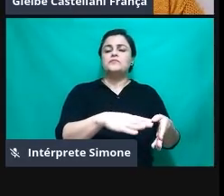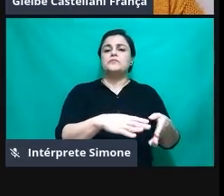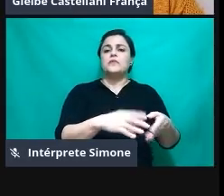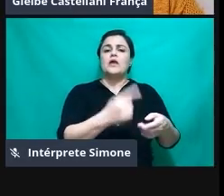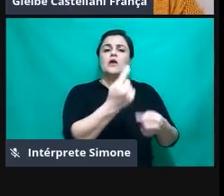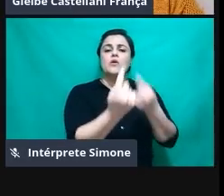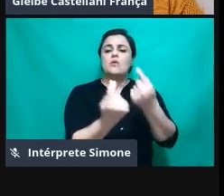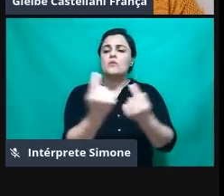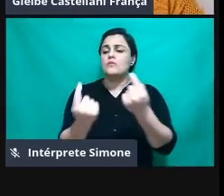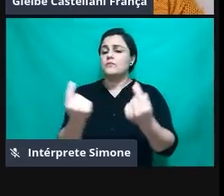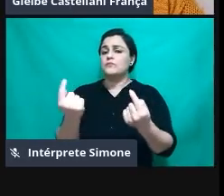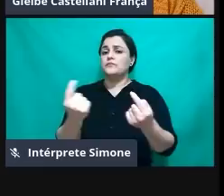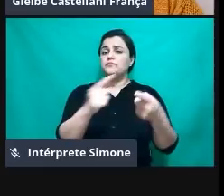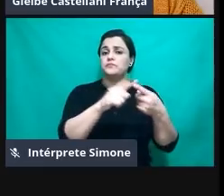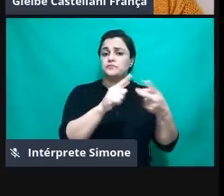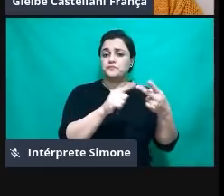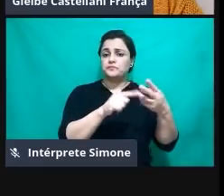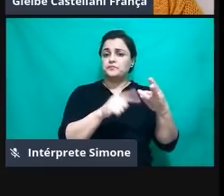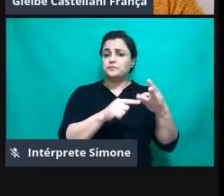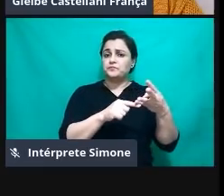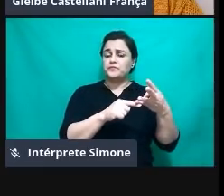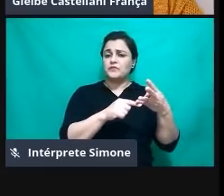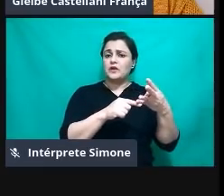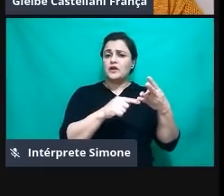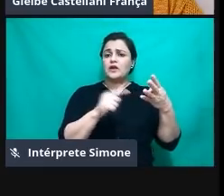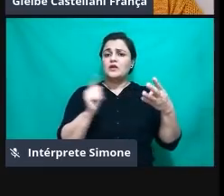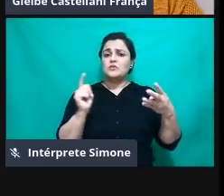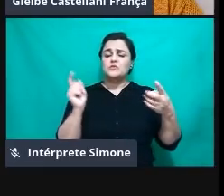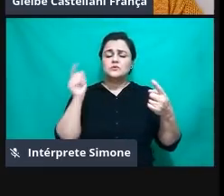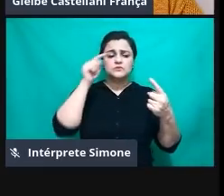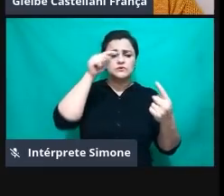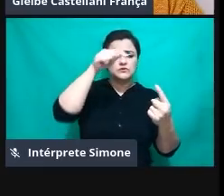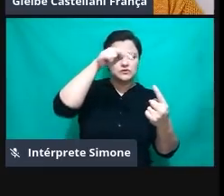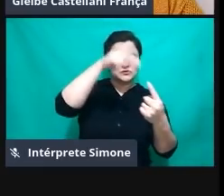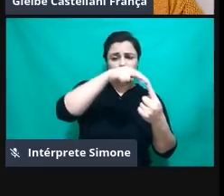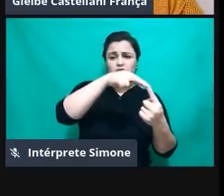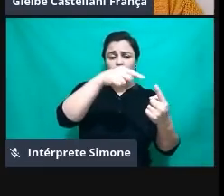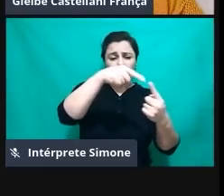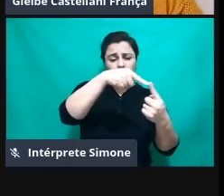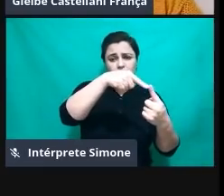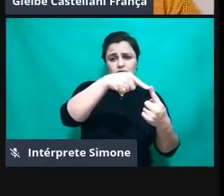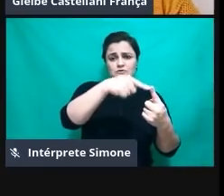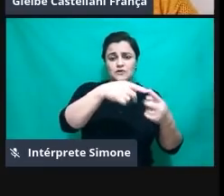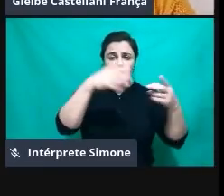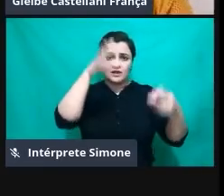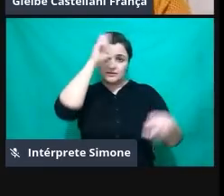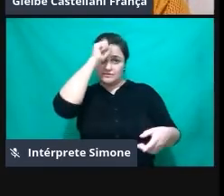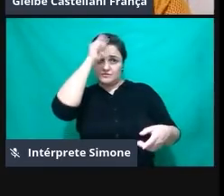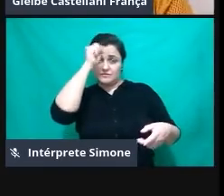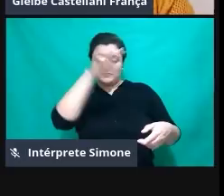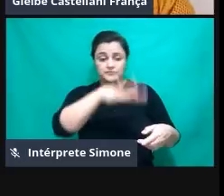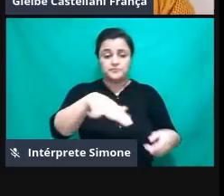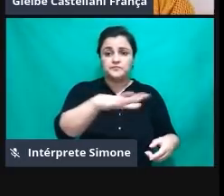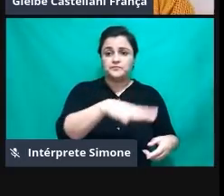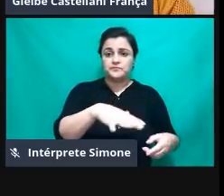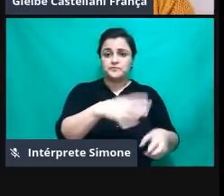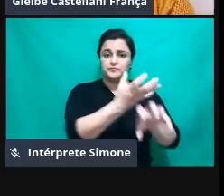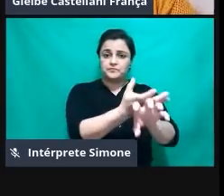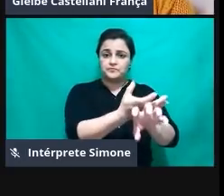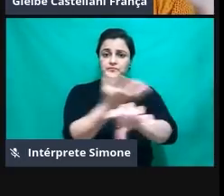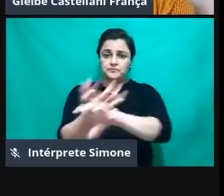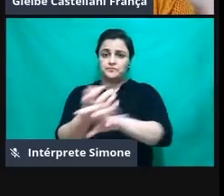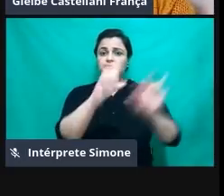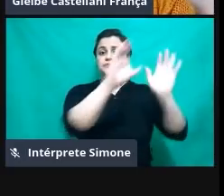seu objeto do conhecimento e as suas habilidades relacionadas, tá bom? O que veio